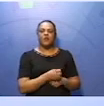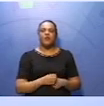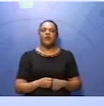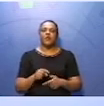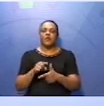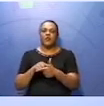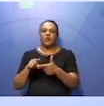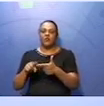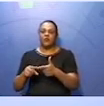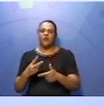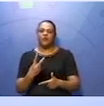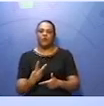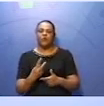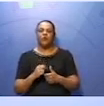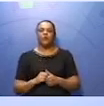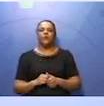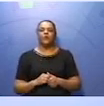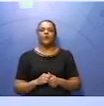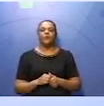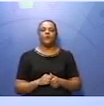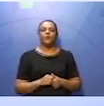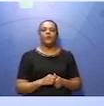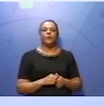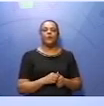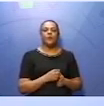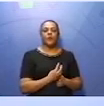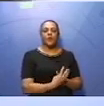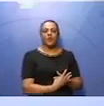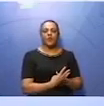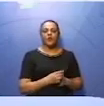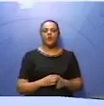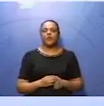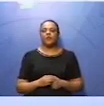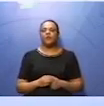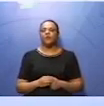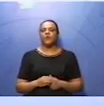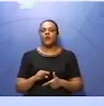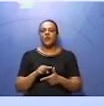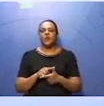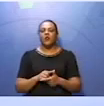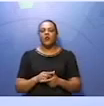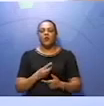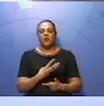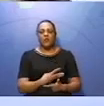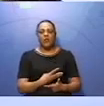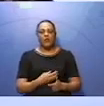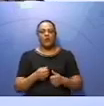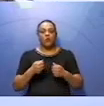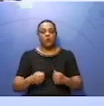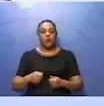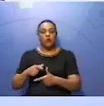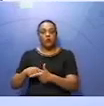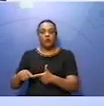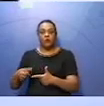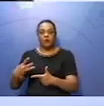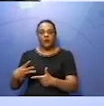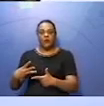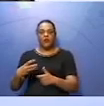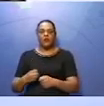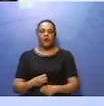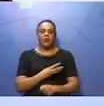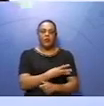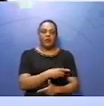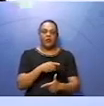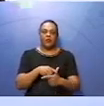6. 6 dividido por 2 dá 3. O 3 só pode ser pelo 3. Então, 3 dividido